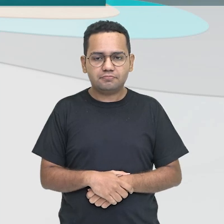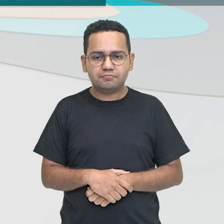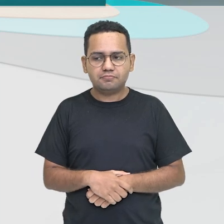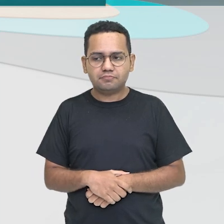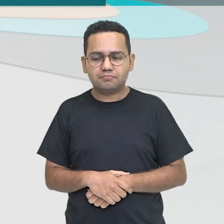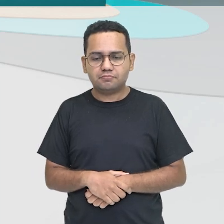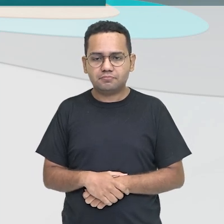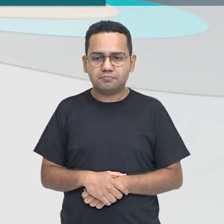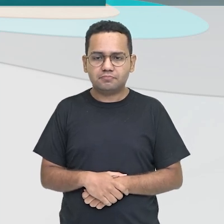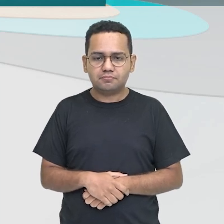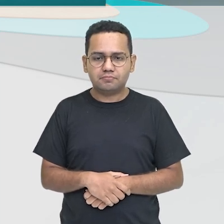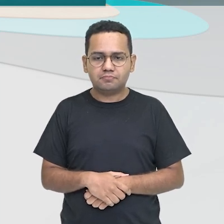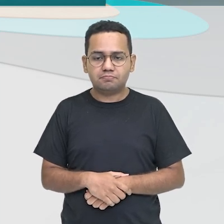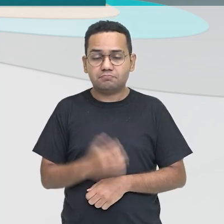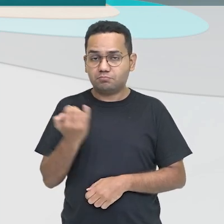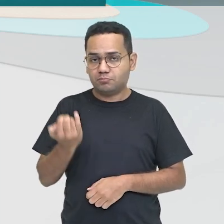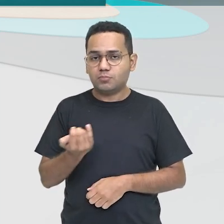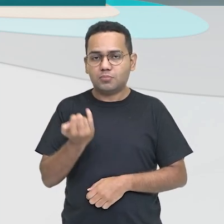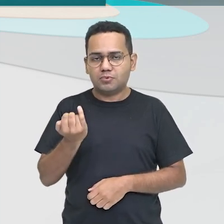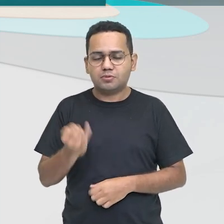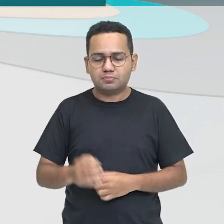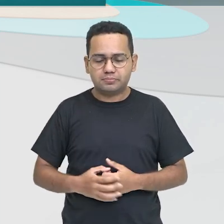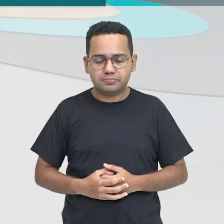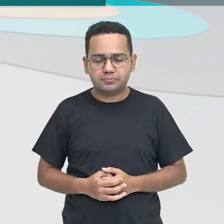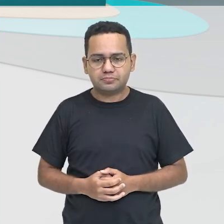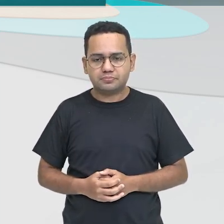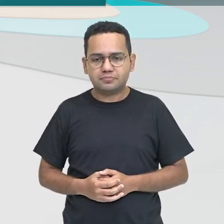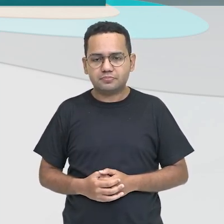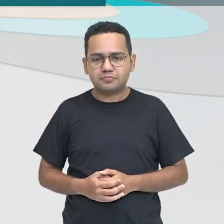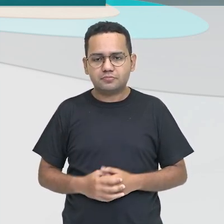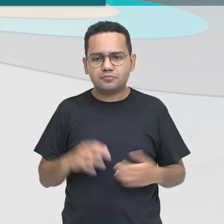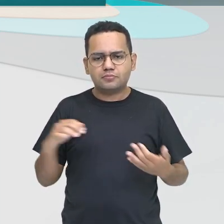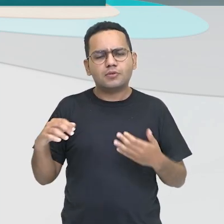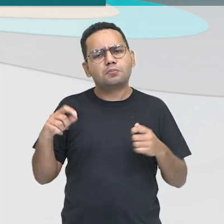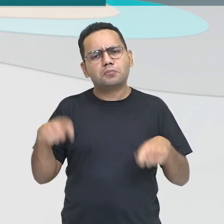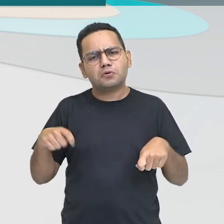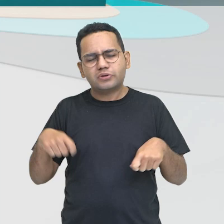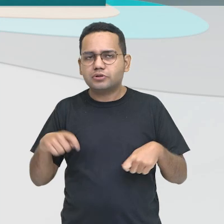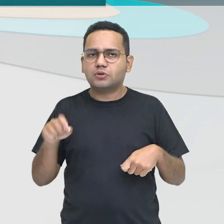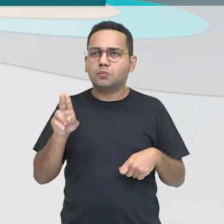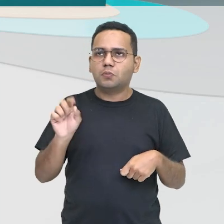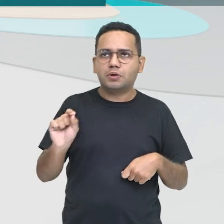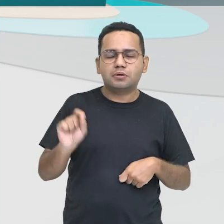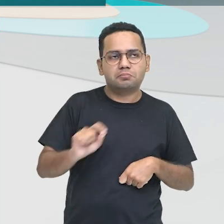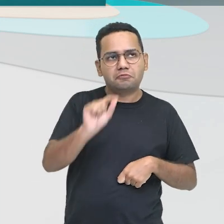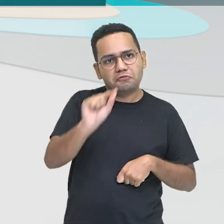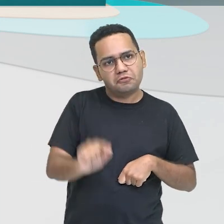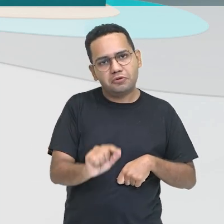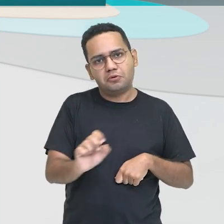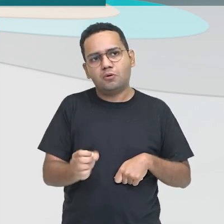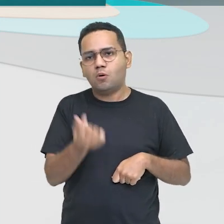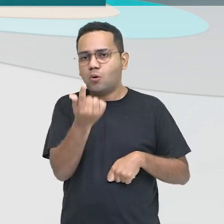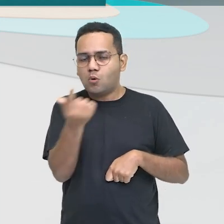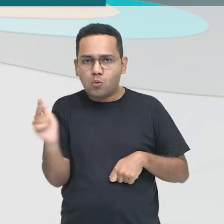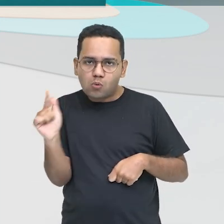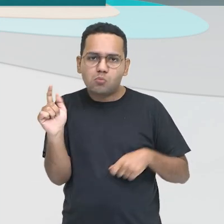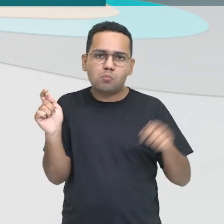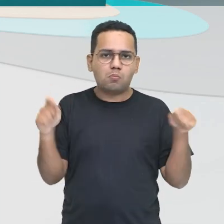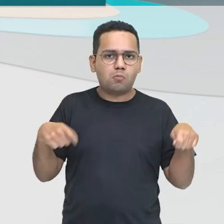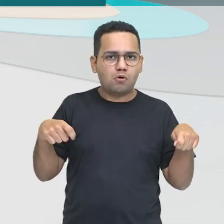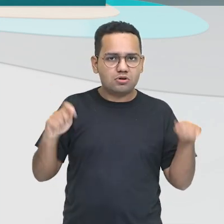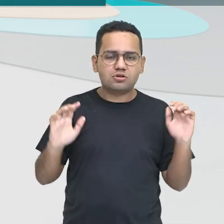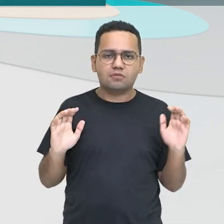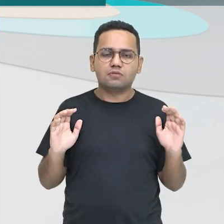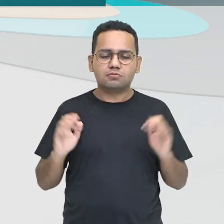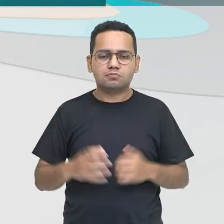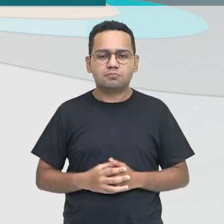sobre o mesmo tema. Isso é fundamental. Eu posso utilizar vírgulas por hora, posso utilizar outras formas de pontuar para separar